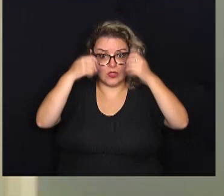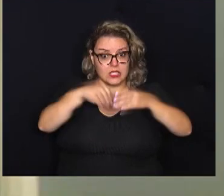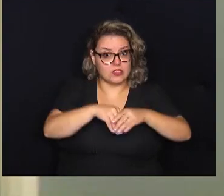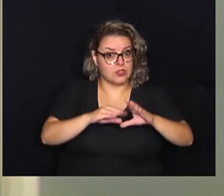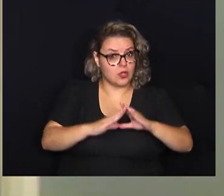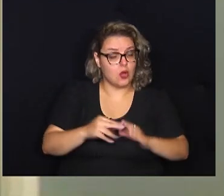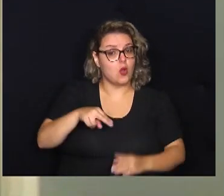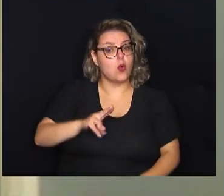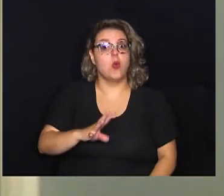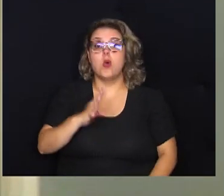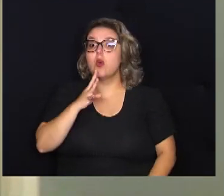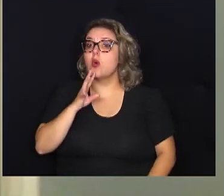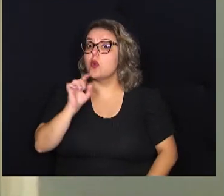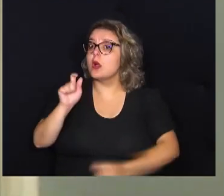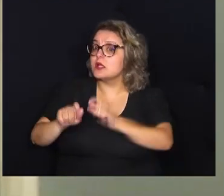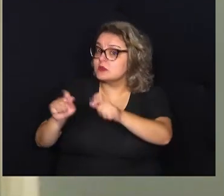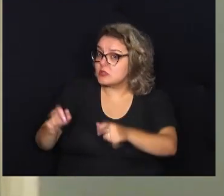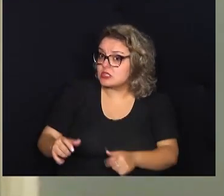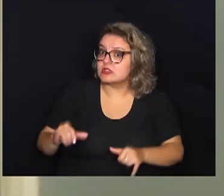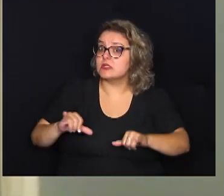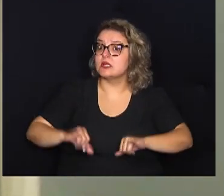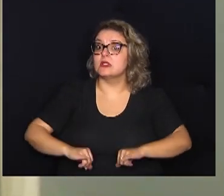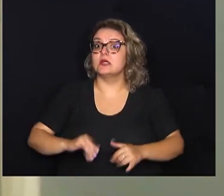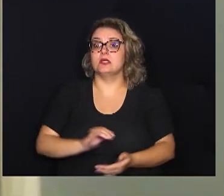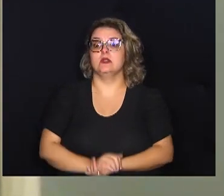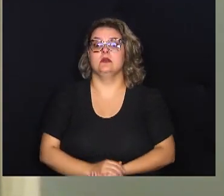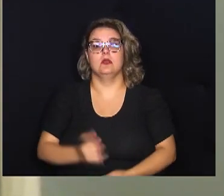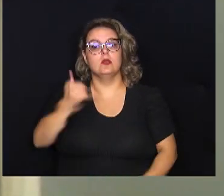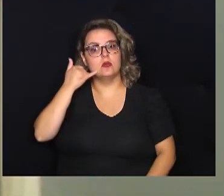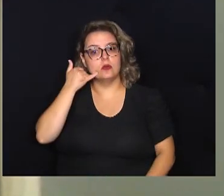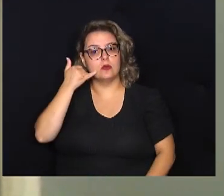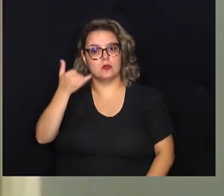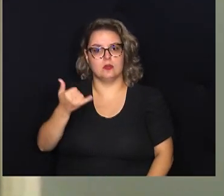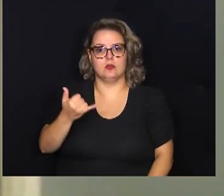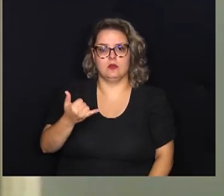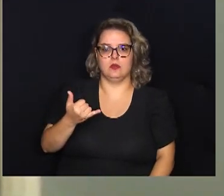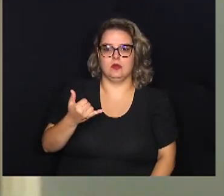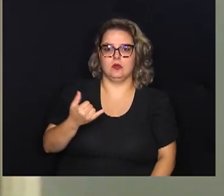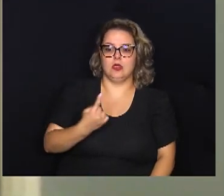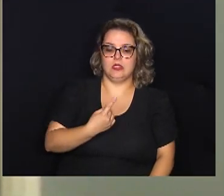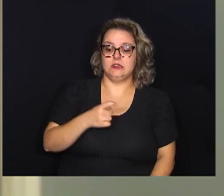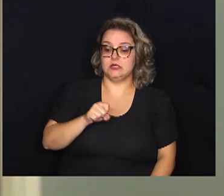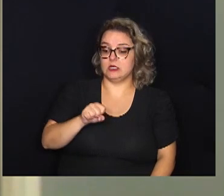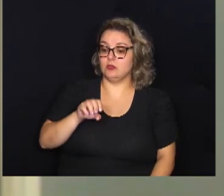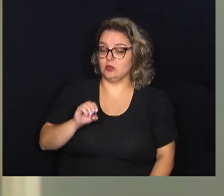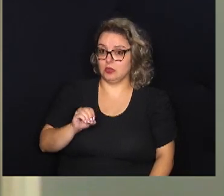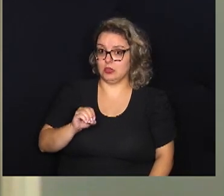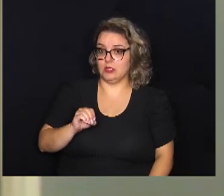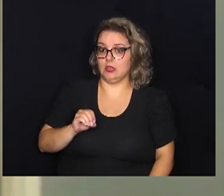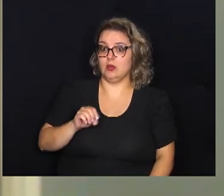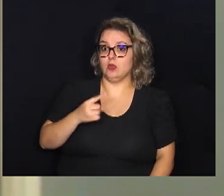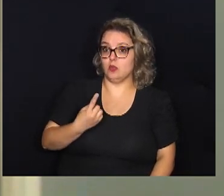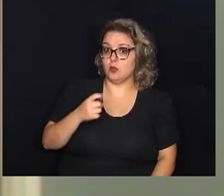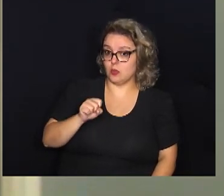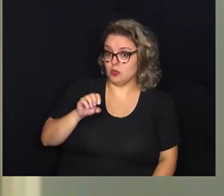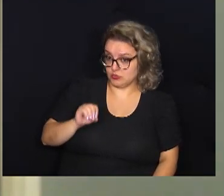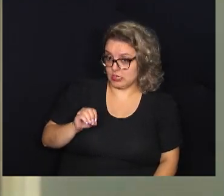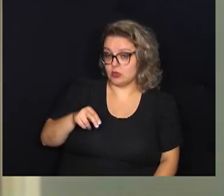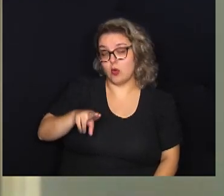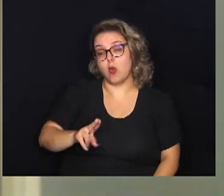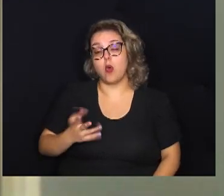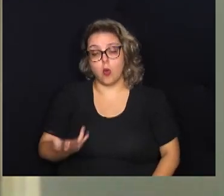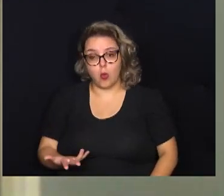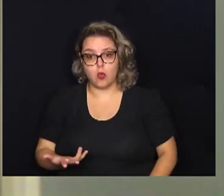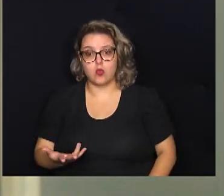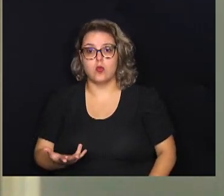você conhece alguém que está sofrendo, ligue para o 180 180, ou se você